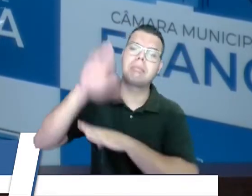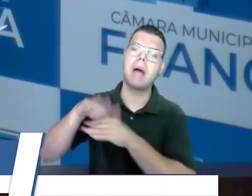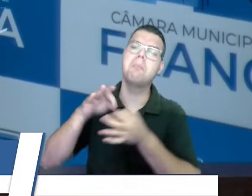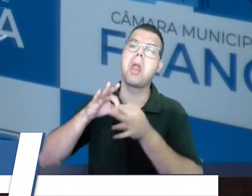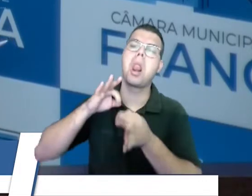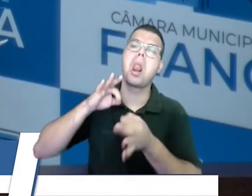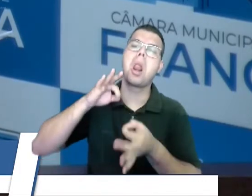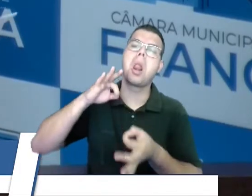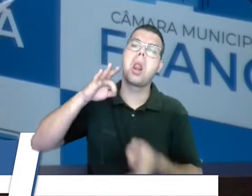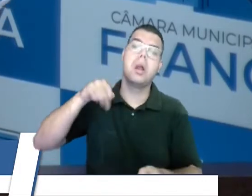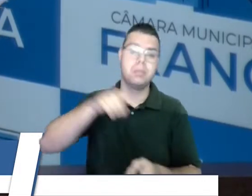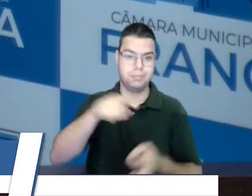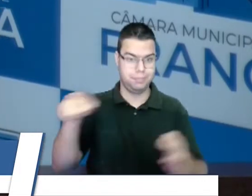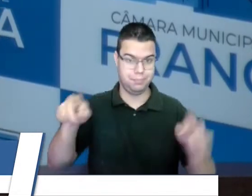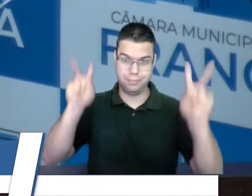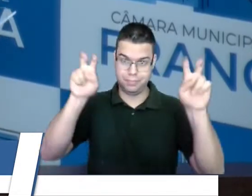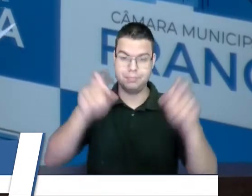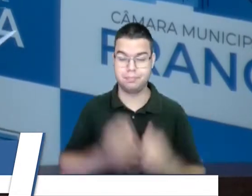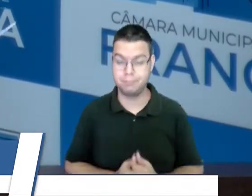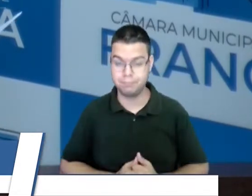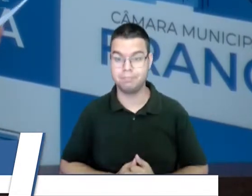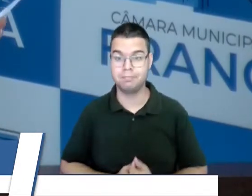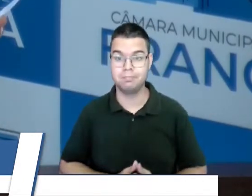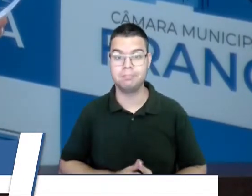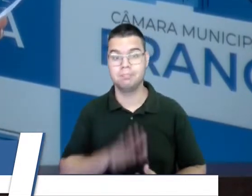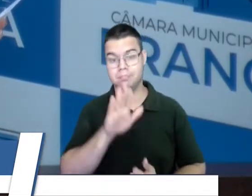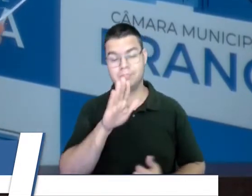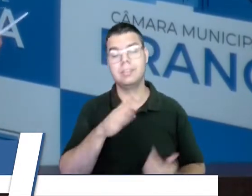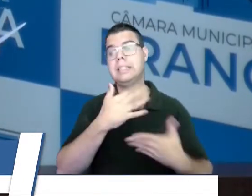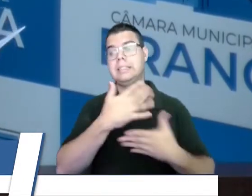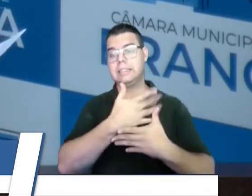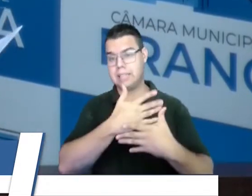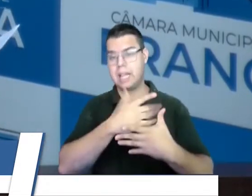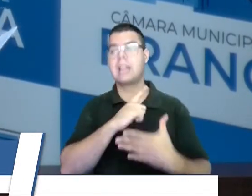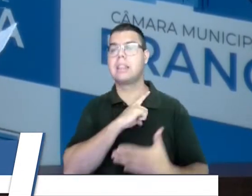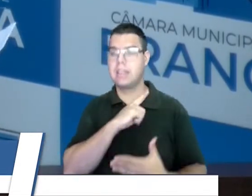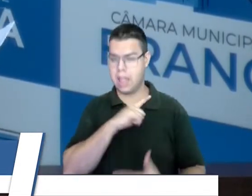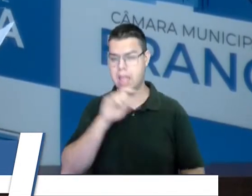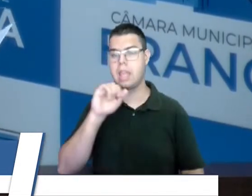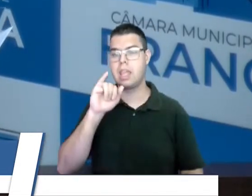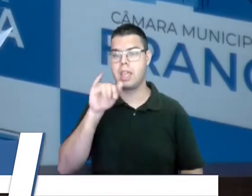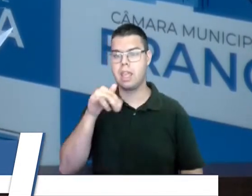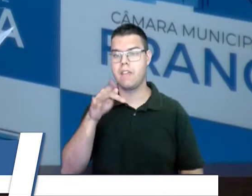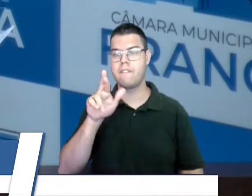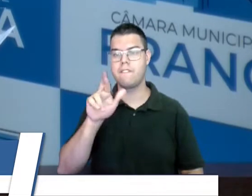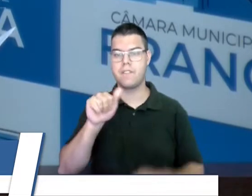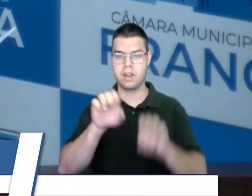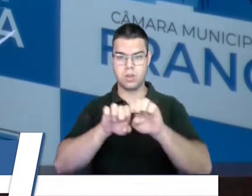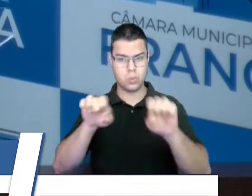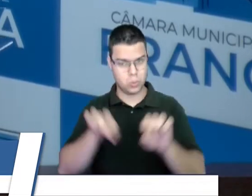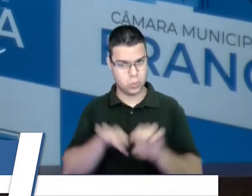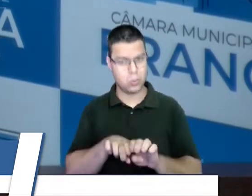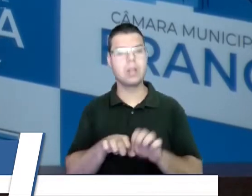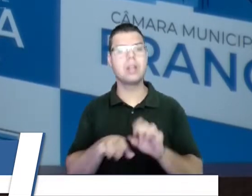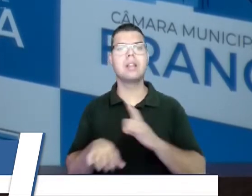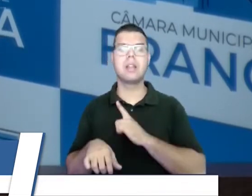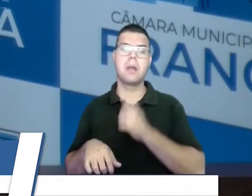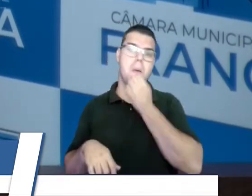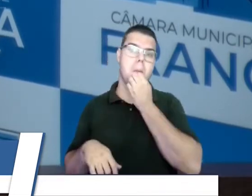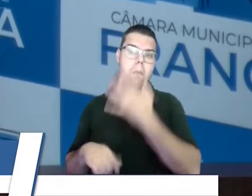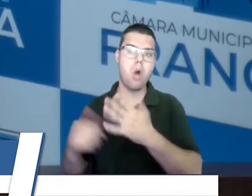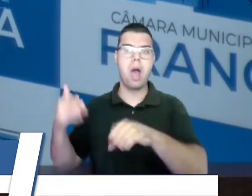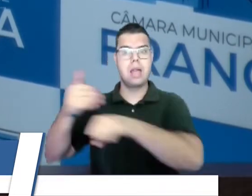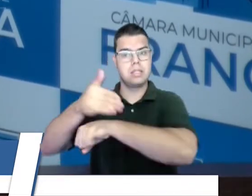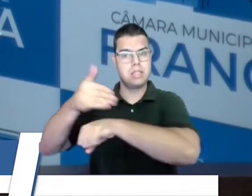a respeito. Enfim, a cidade detém toda a infraestrutura, nós temos boas vias de acesso, estamos localizados